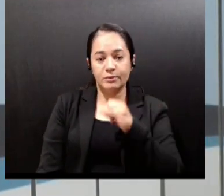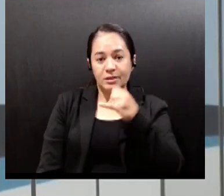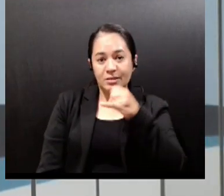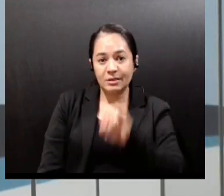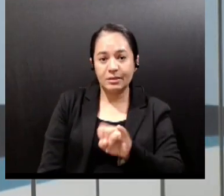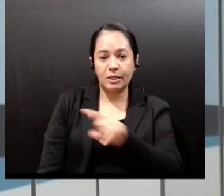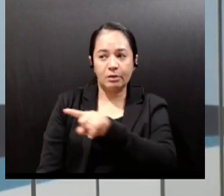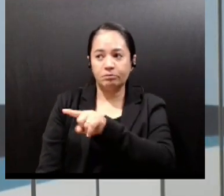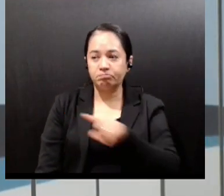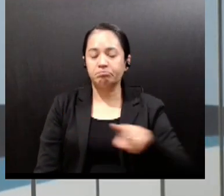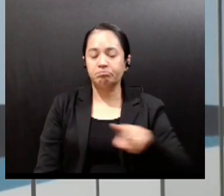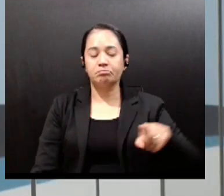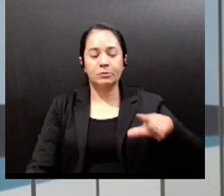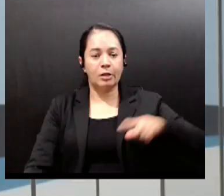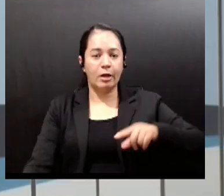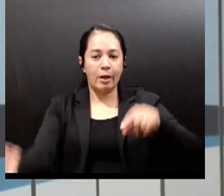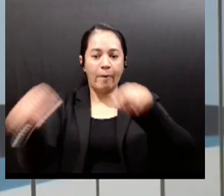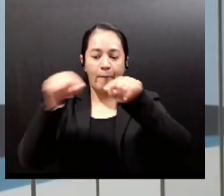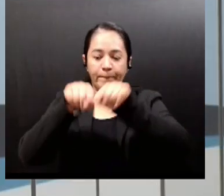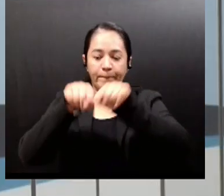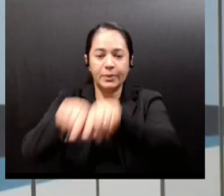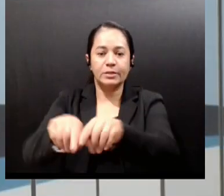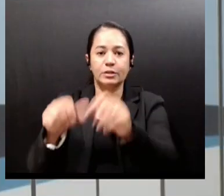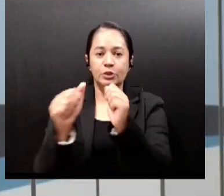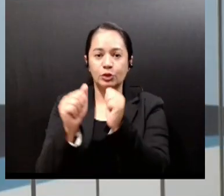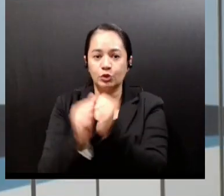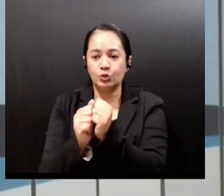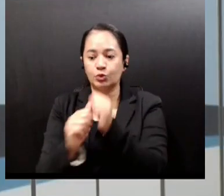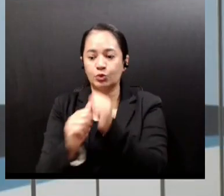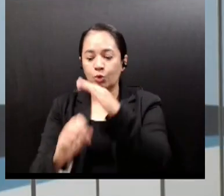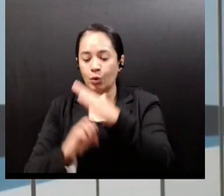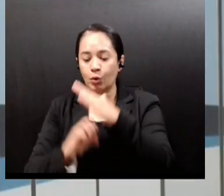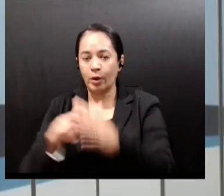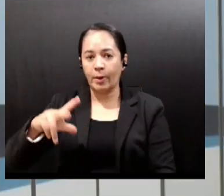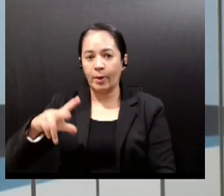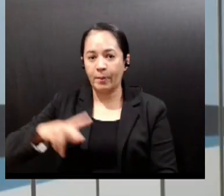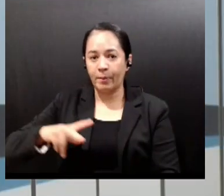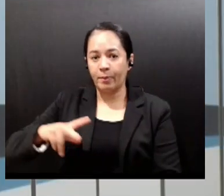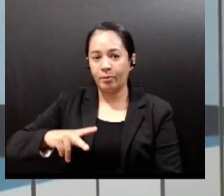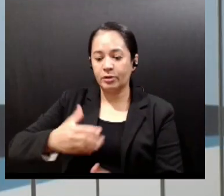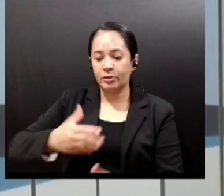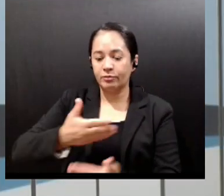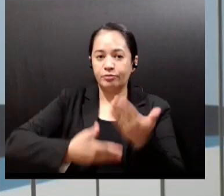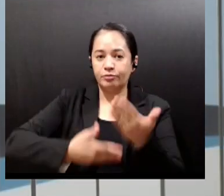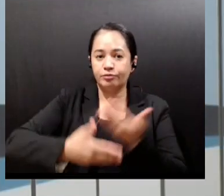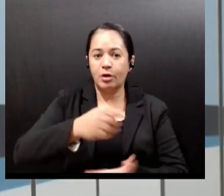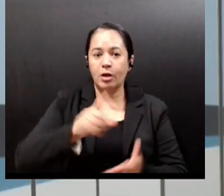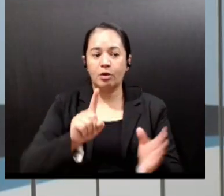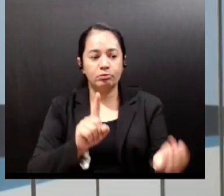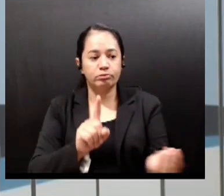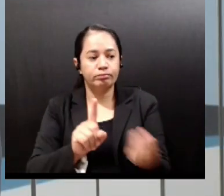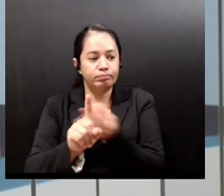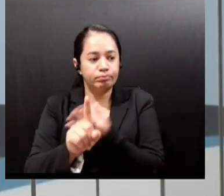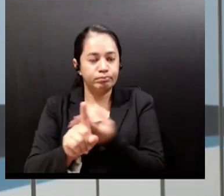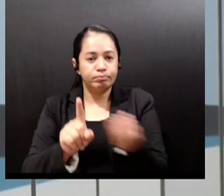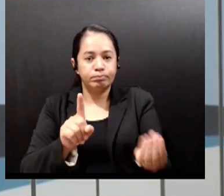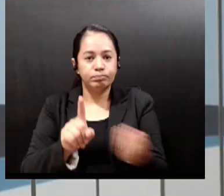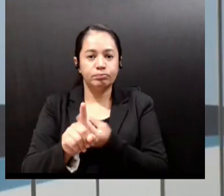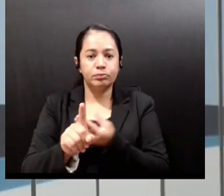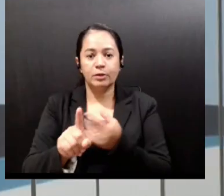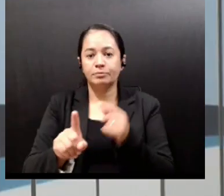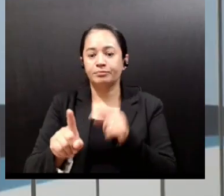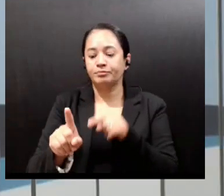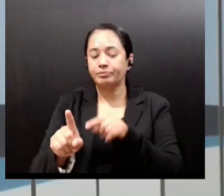com a empresa privada, que vai fazer essa intermediação da pessoa que vai fornecer o veículo com a